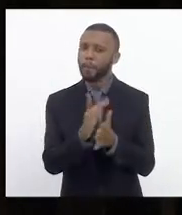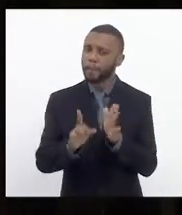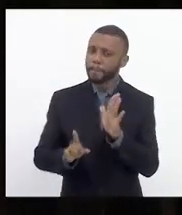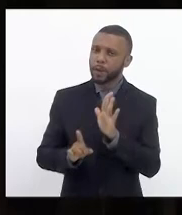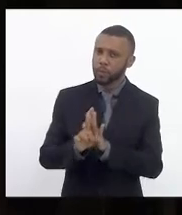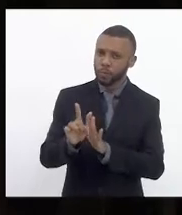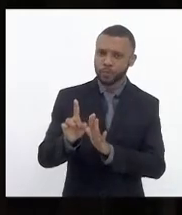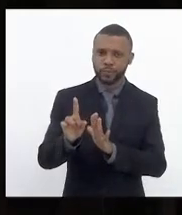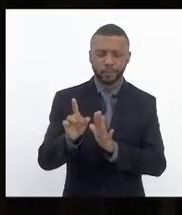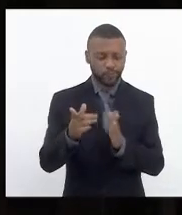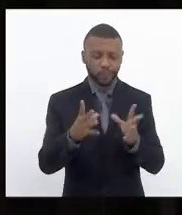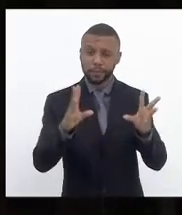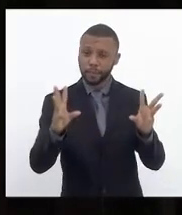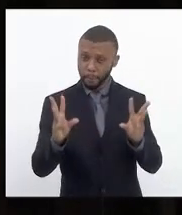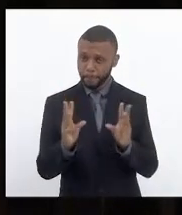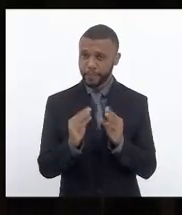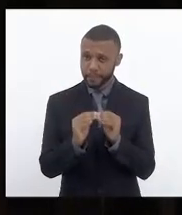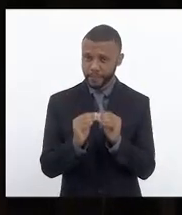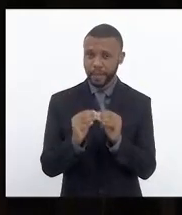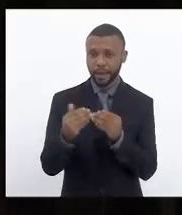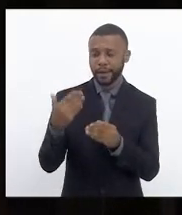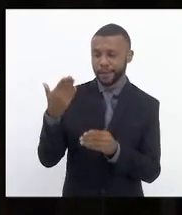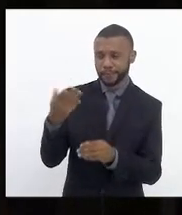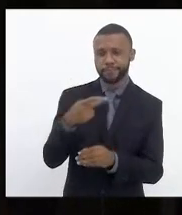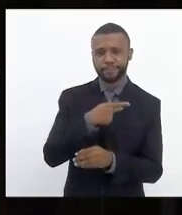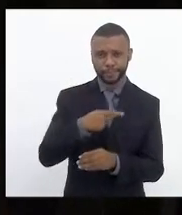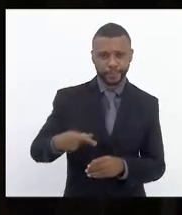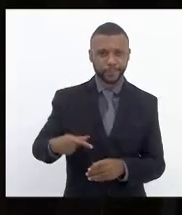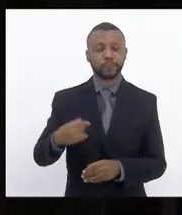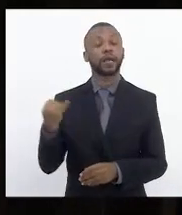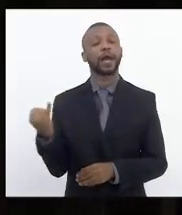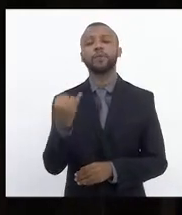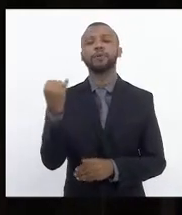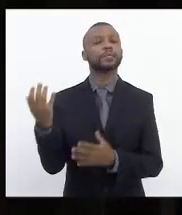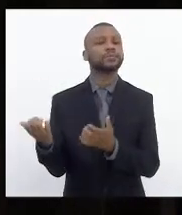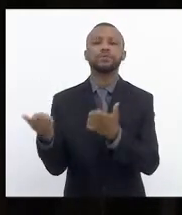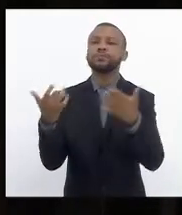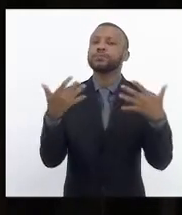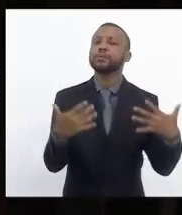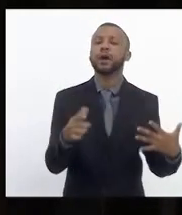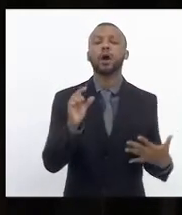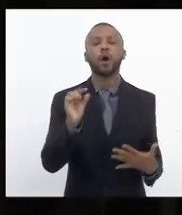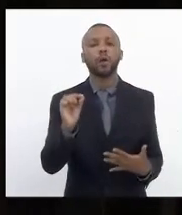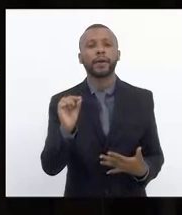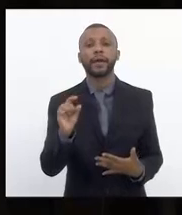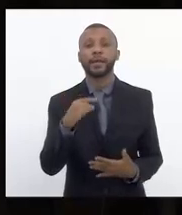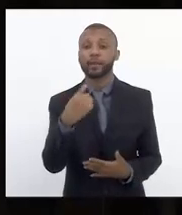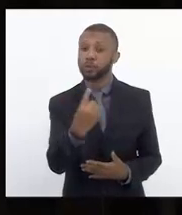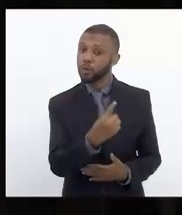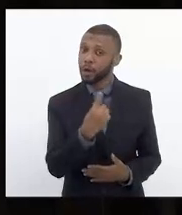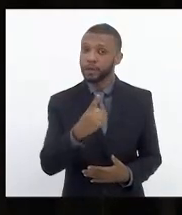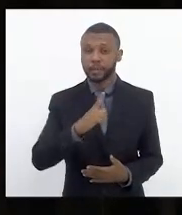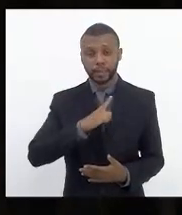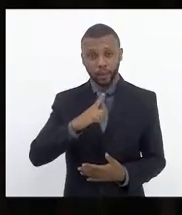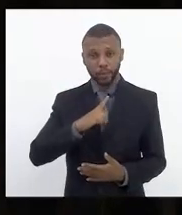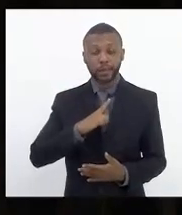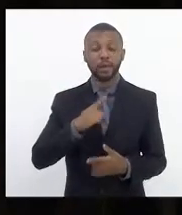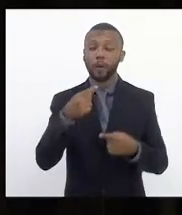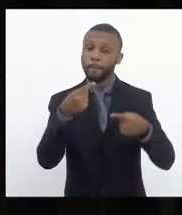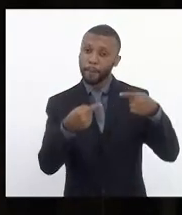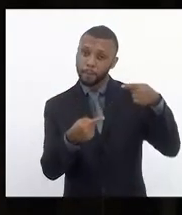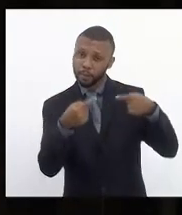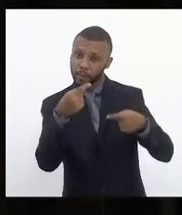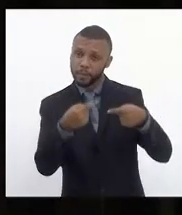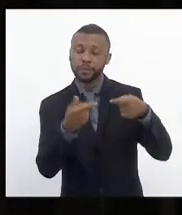Olha aí para encerrar senhor presidente é importante ressaltar que a gente tem aqui uma política